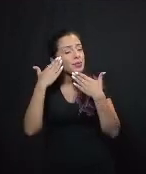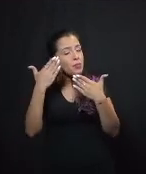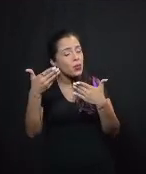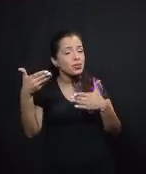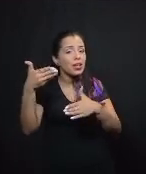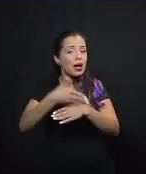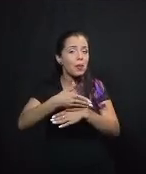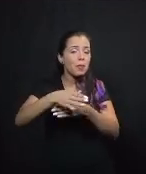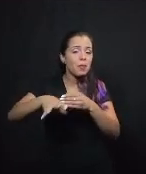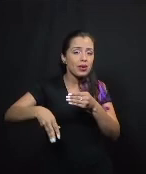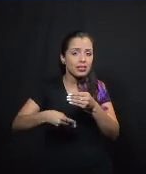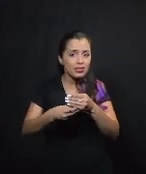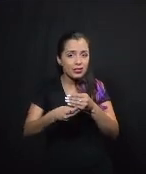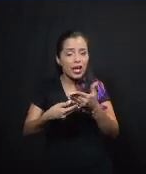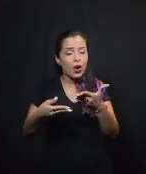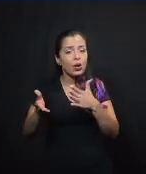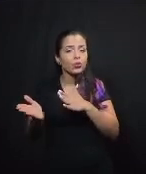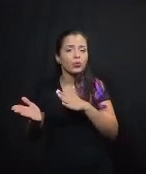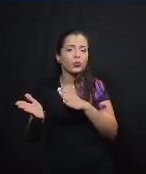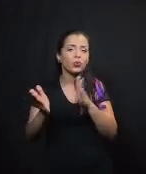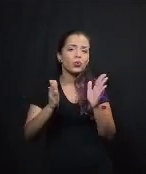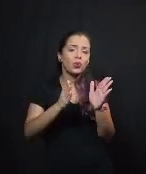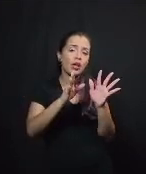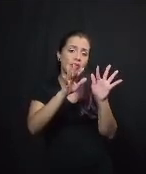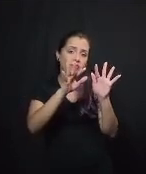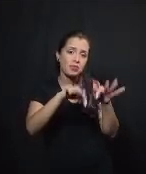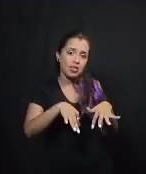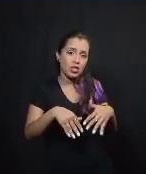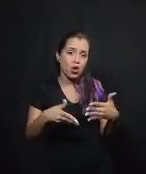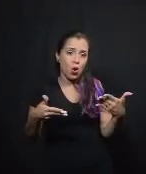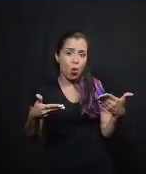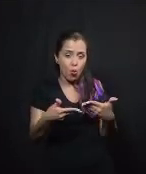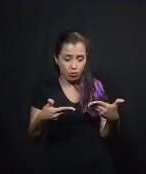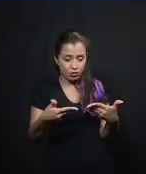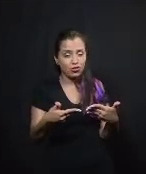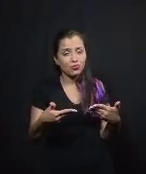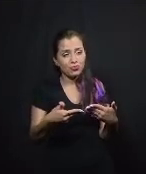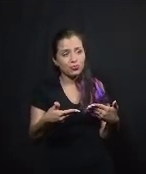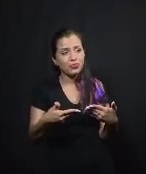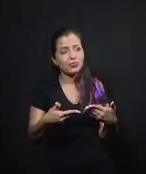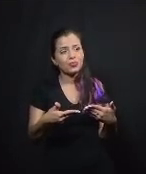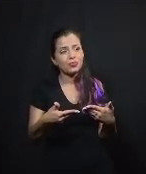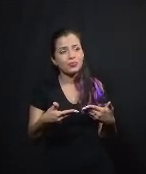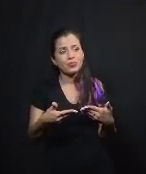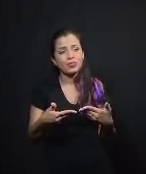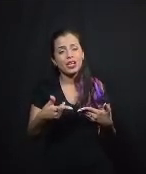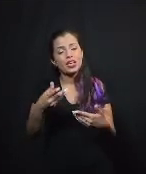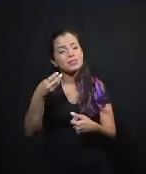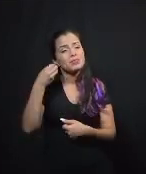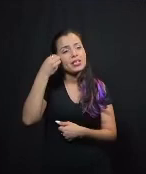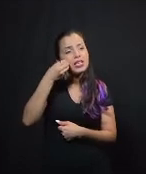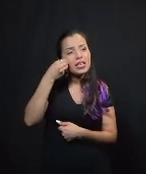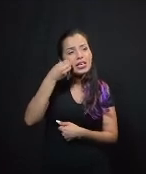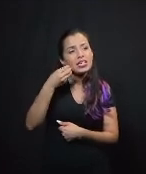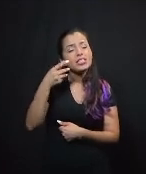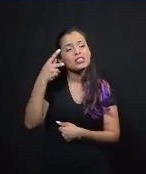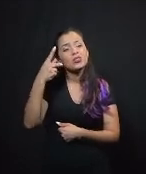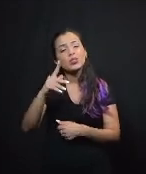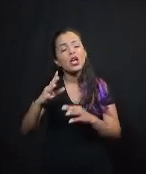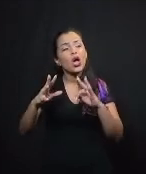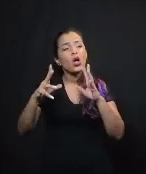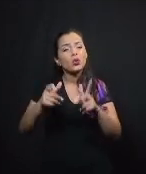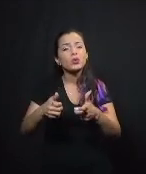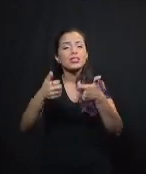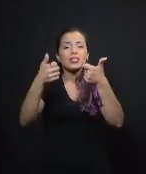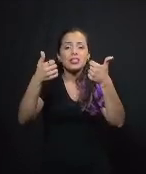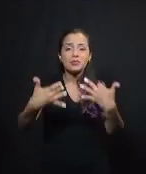contribuição. Nós estamos encerrando o Cidadania em Cena com chave de ouro, diante da sua experiência, de tudo que o senhor já viu e de tudo que o senhor ainda